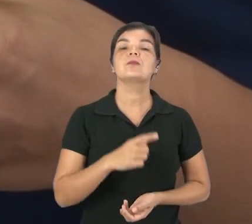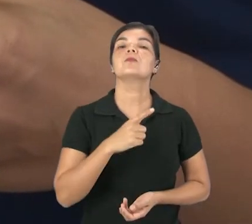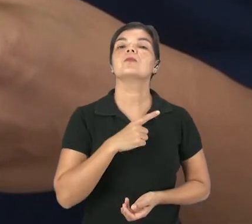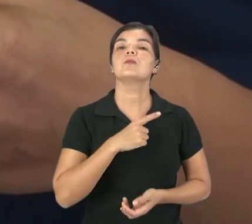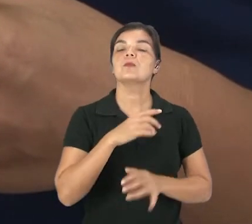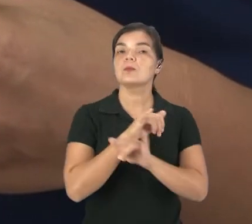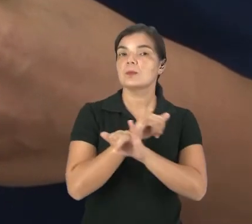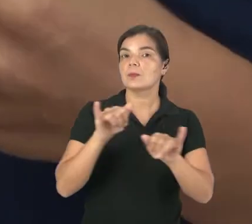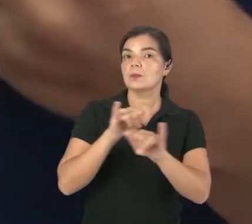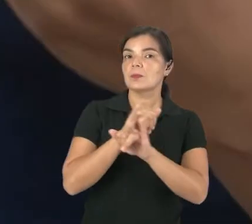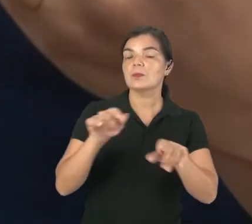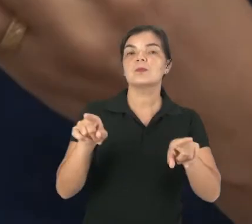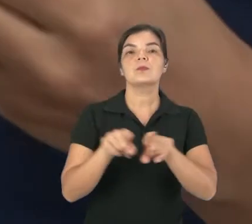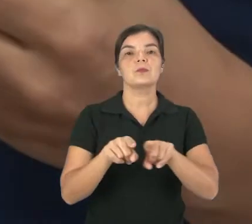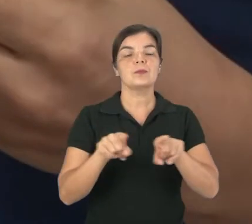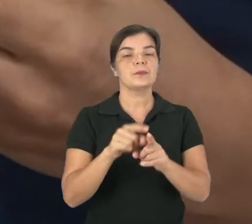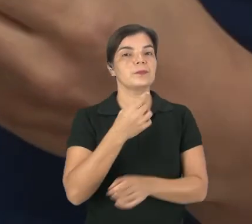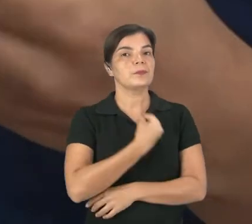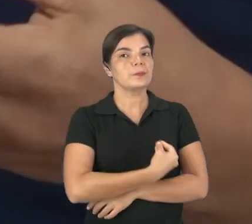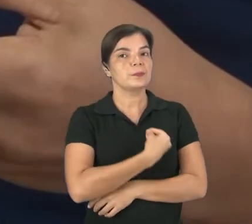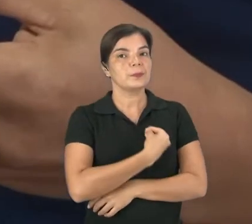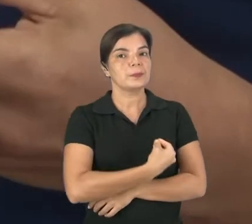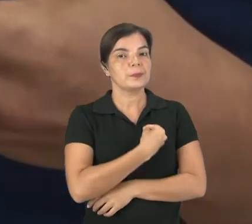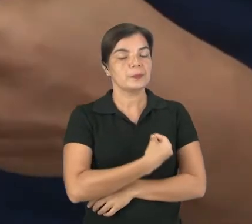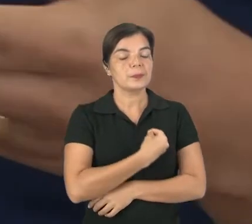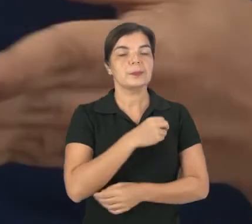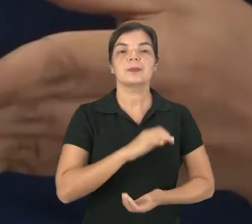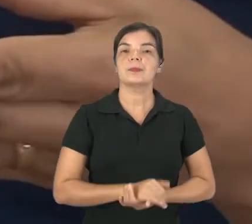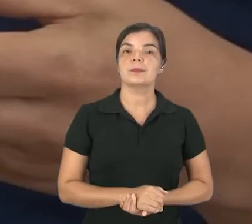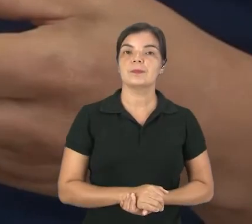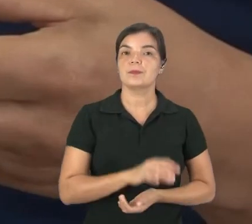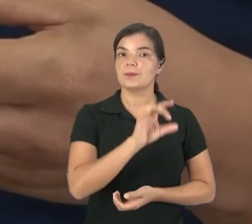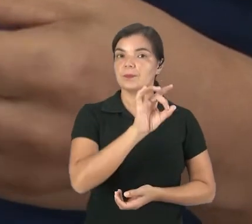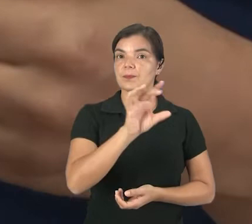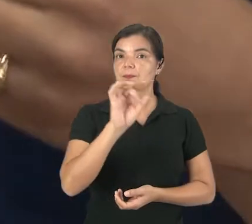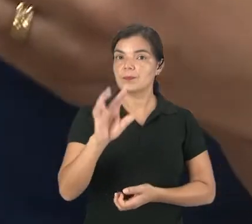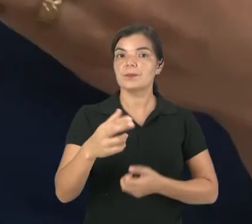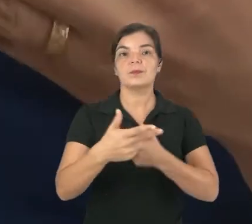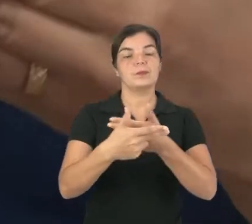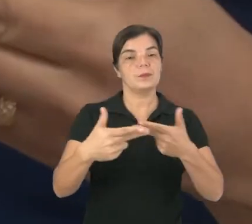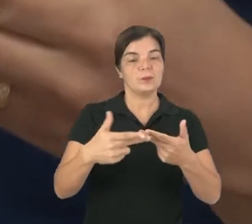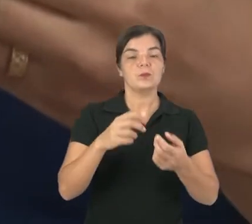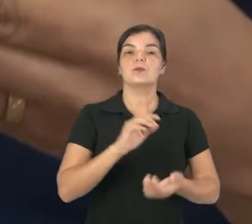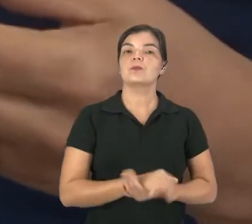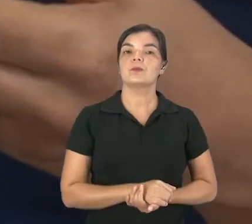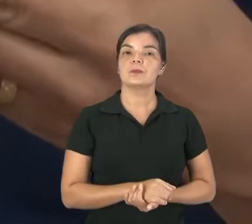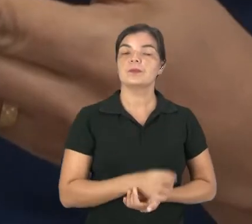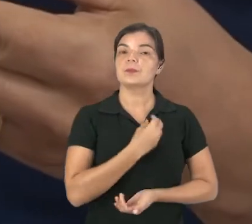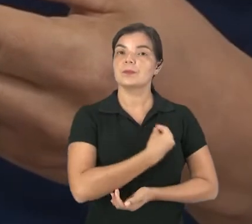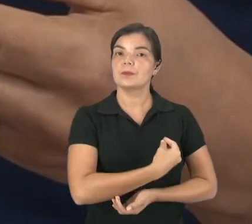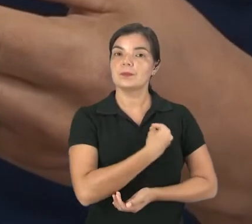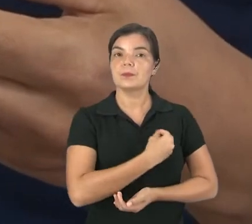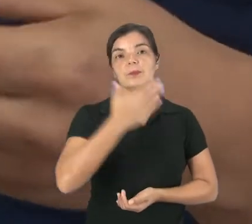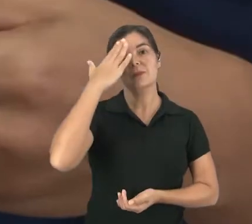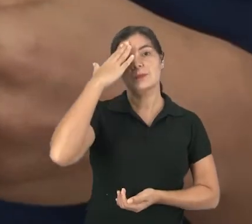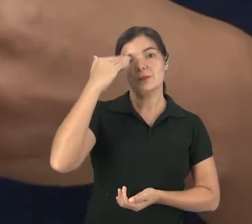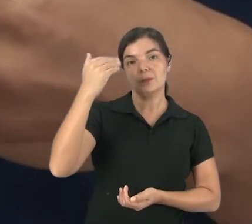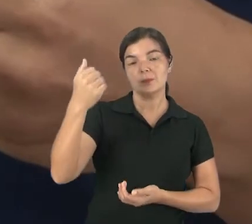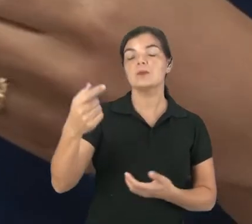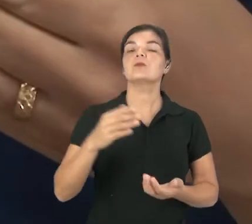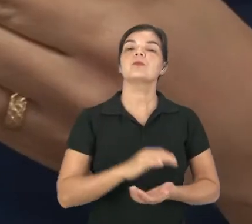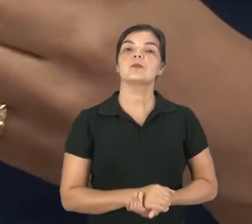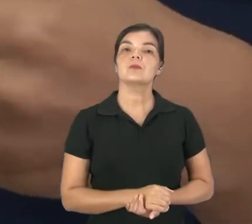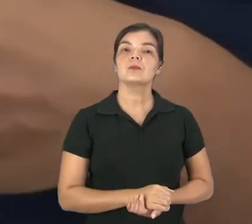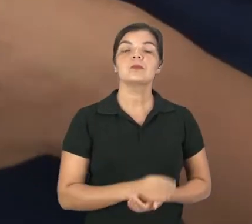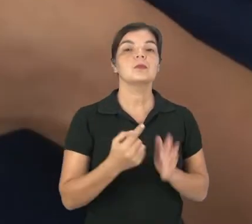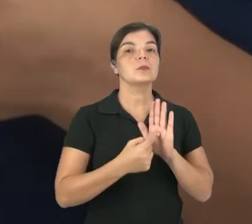tem nessa propaganda? Nós temos a presença de cada um dos produtos, nós temos a presença de famosos e nós